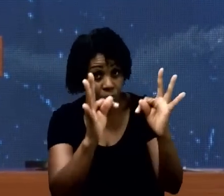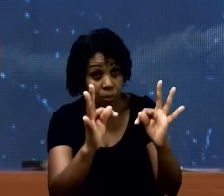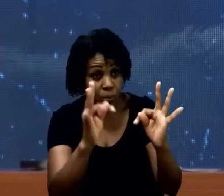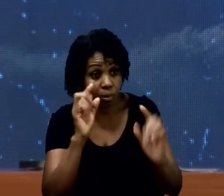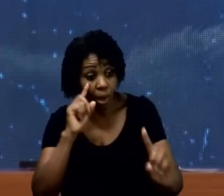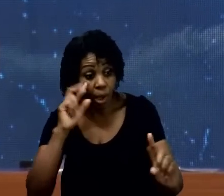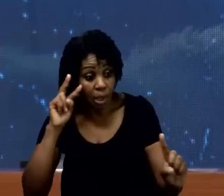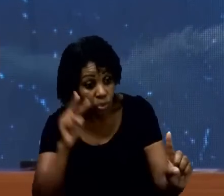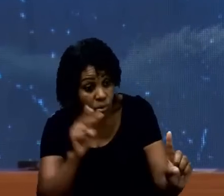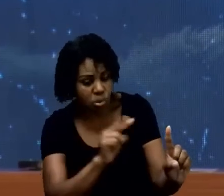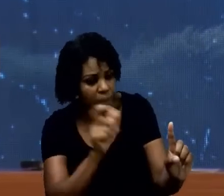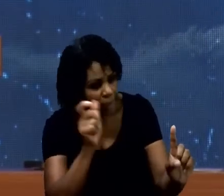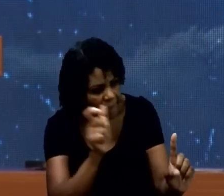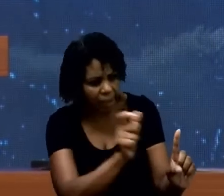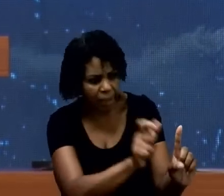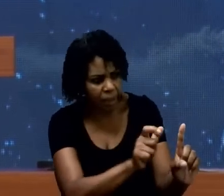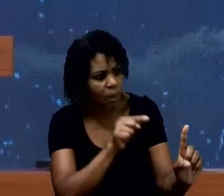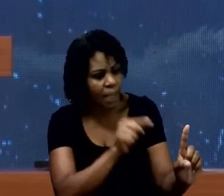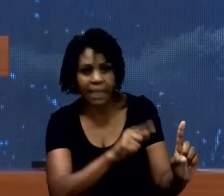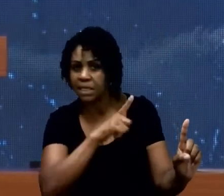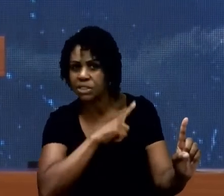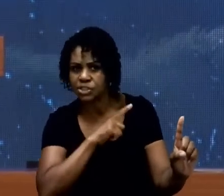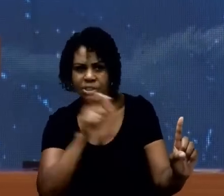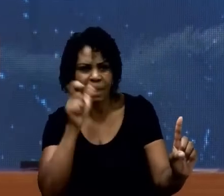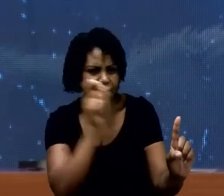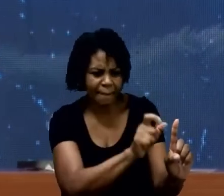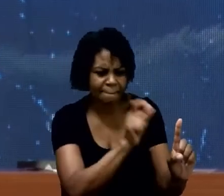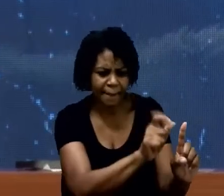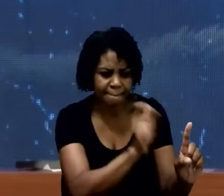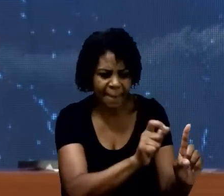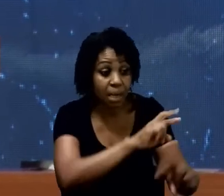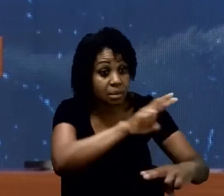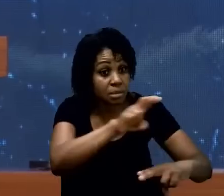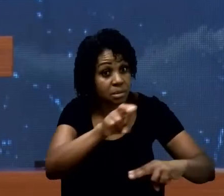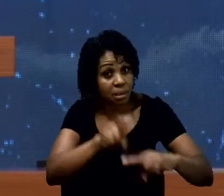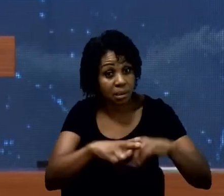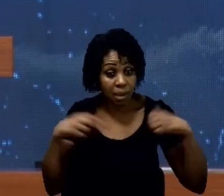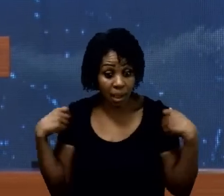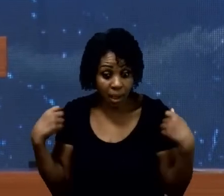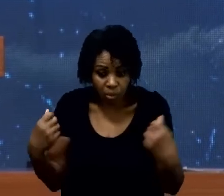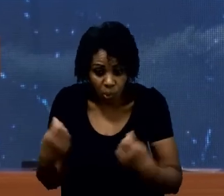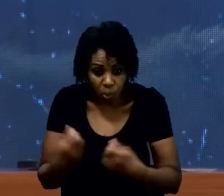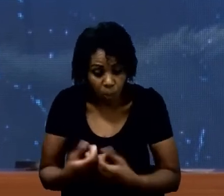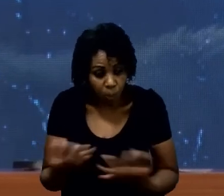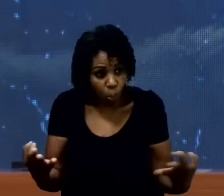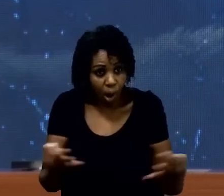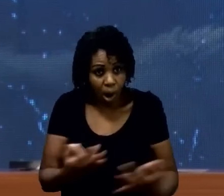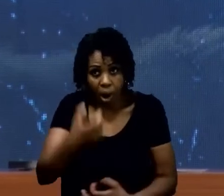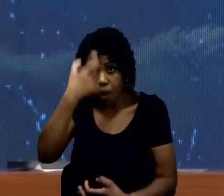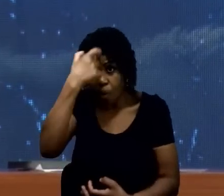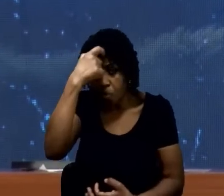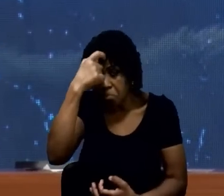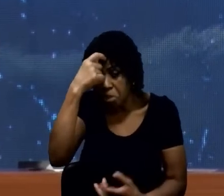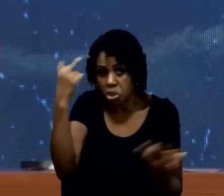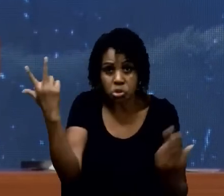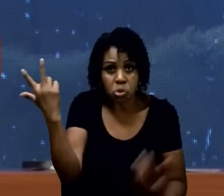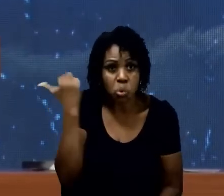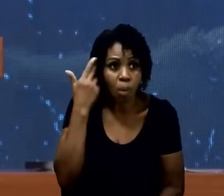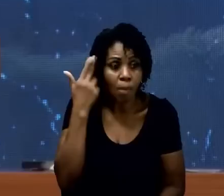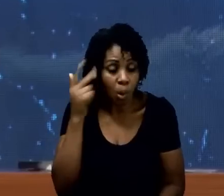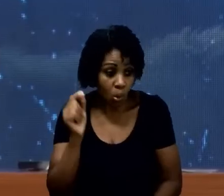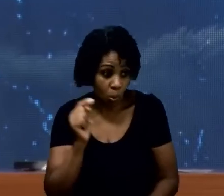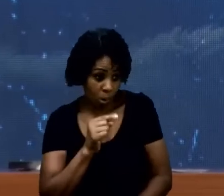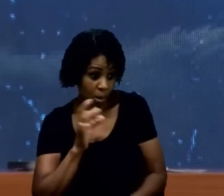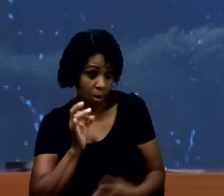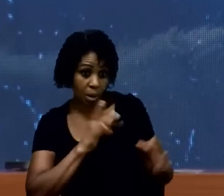Viram o endemoniado. O que tiveram a legião. Sentado. Vestido em perfeito juízo. E temeram.